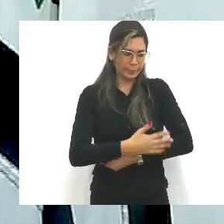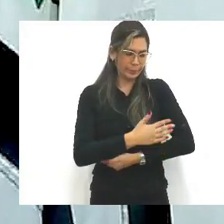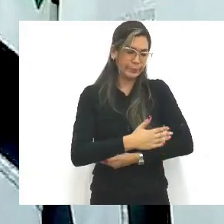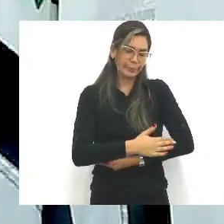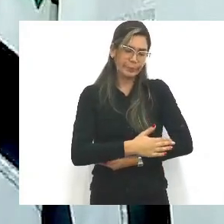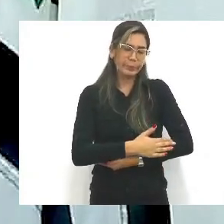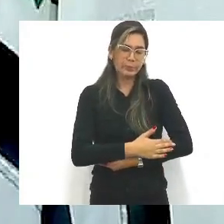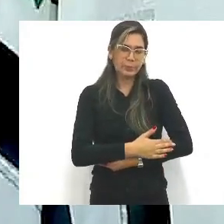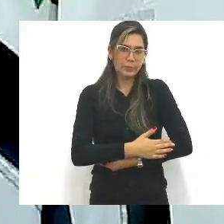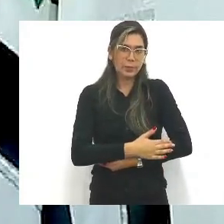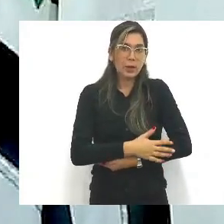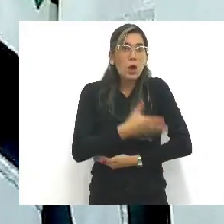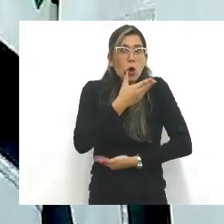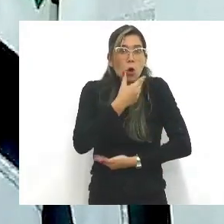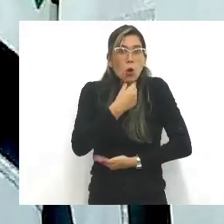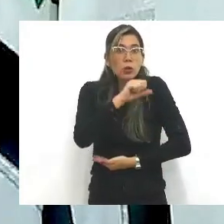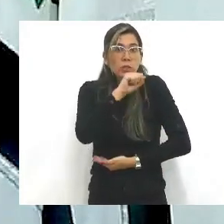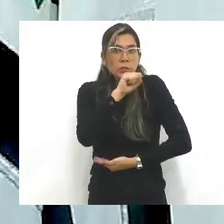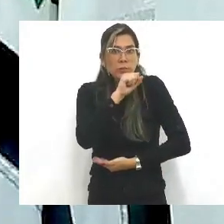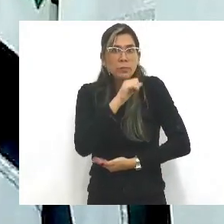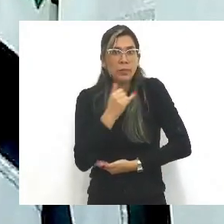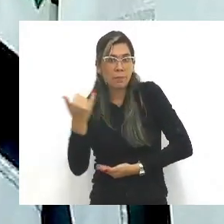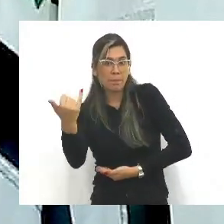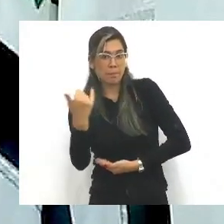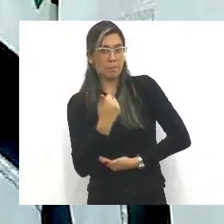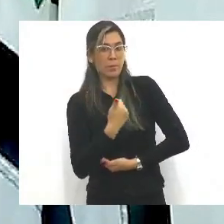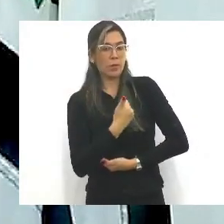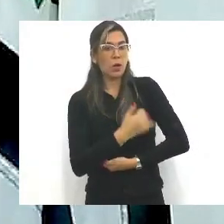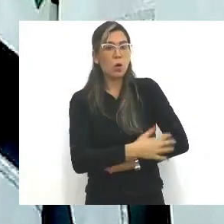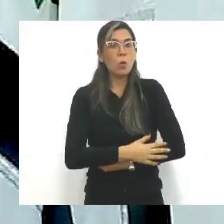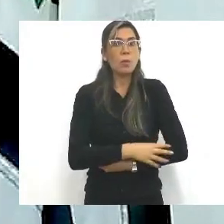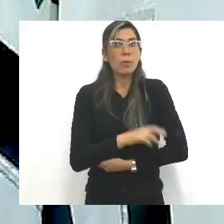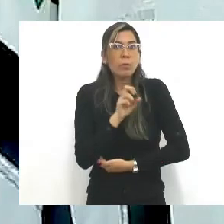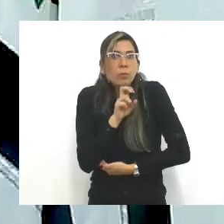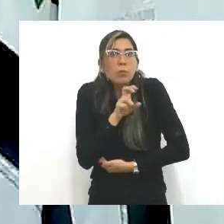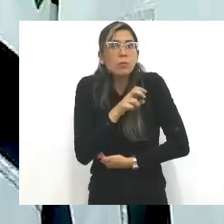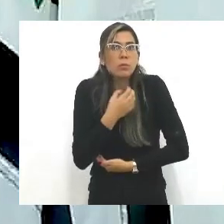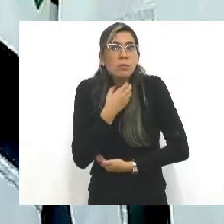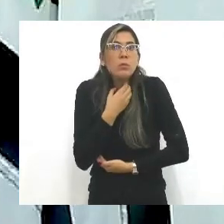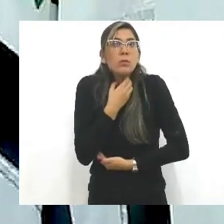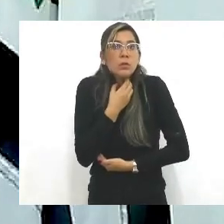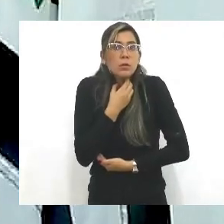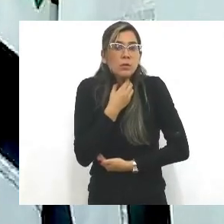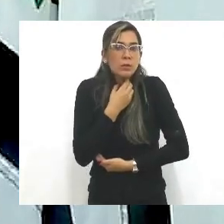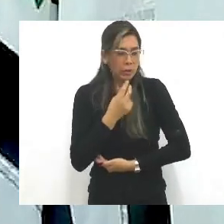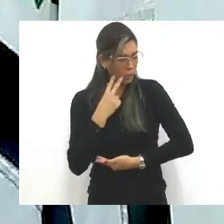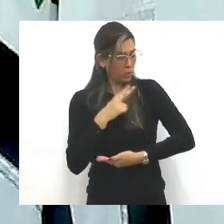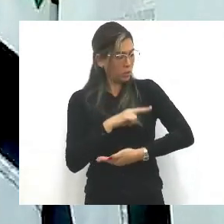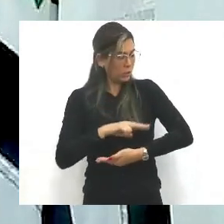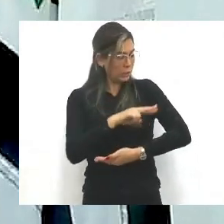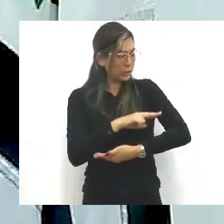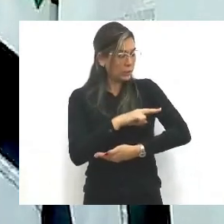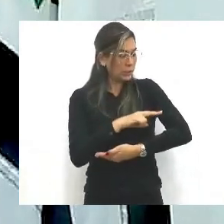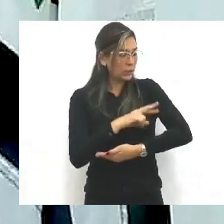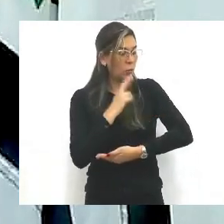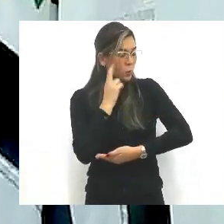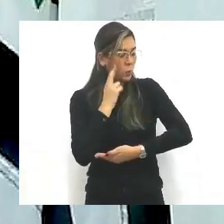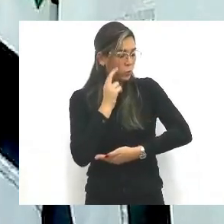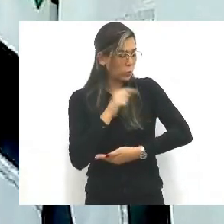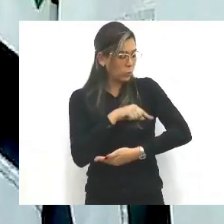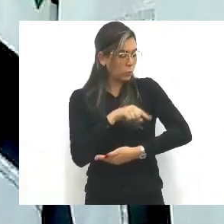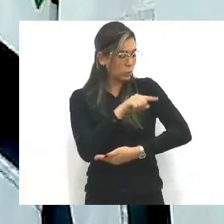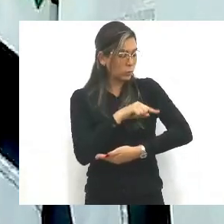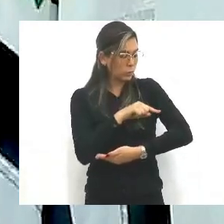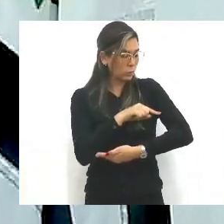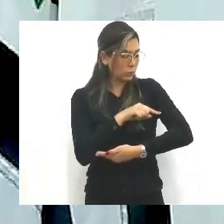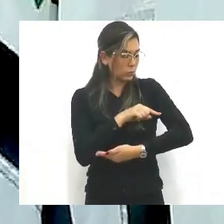braços, onde esse pai me disse, meu bebê está engasgado. E aí eu pude observar que realmente ele estava roxinho.